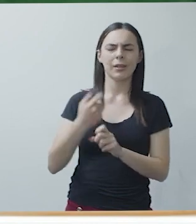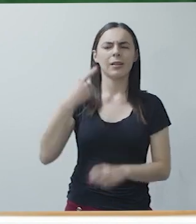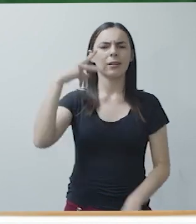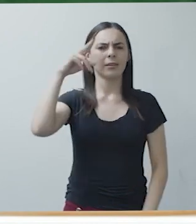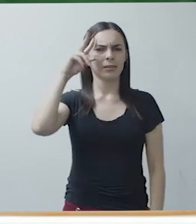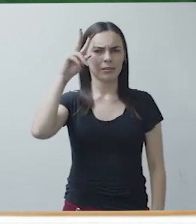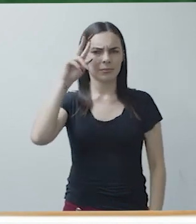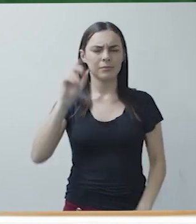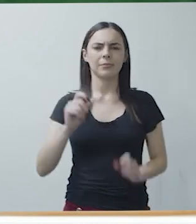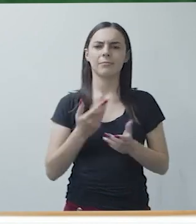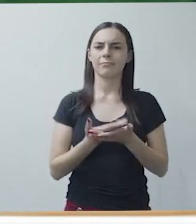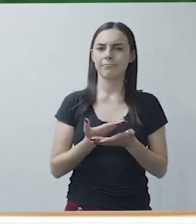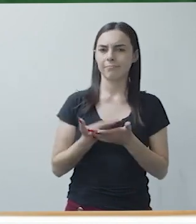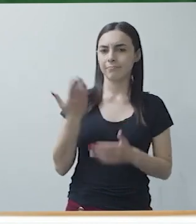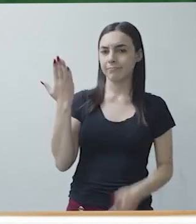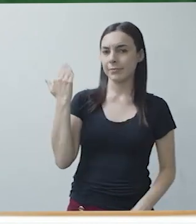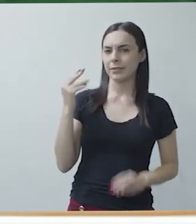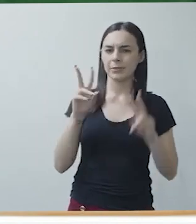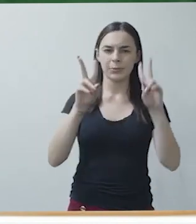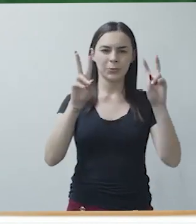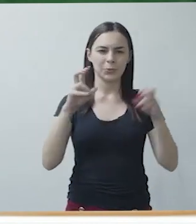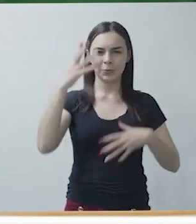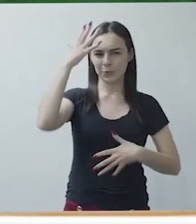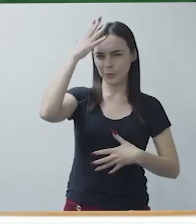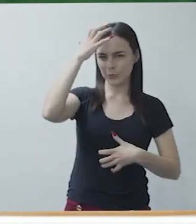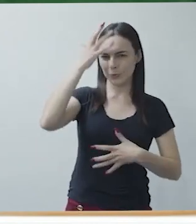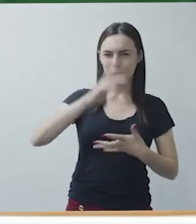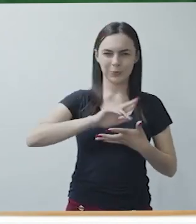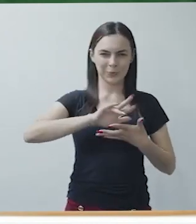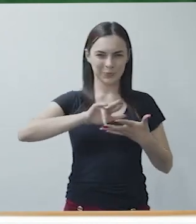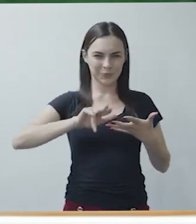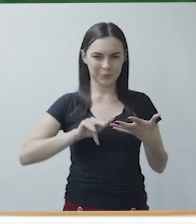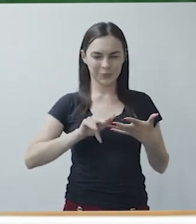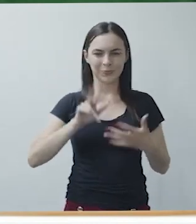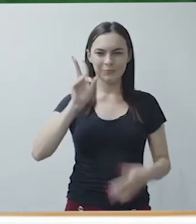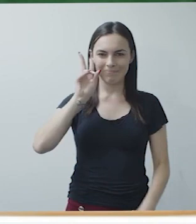Relembramos a nossa aula sobre os macacos, lembram?